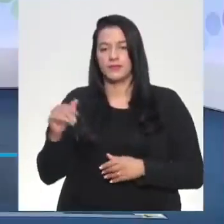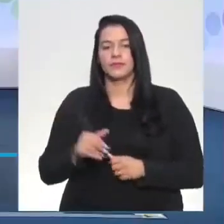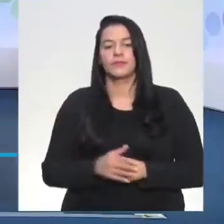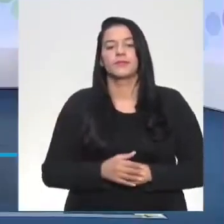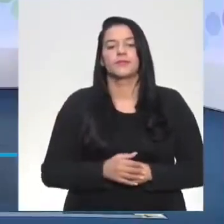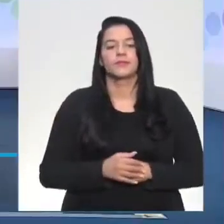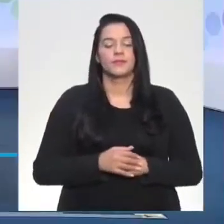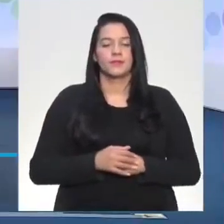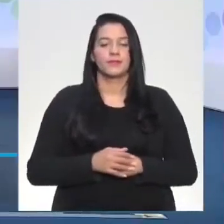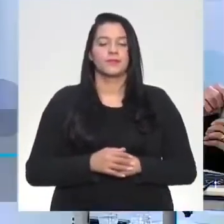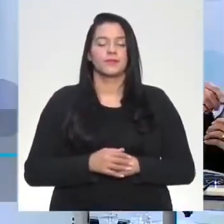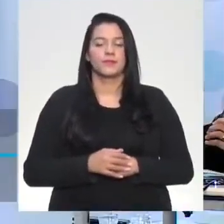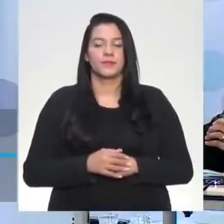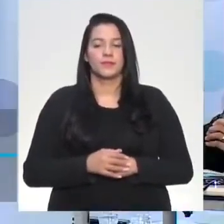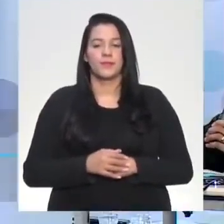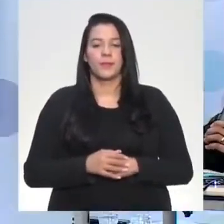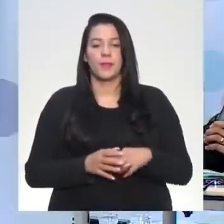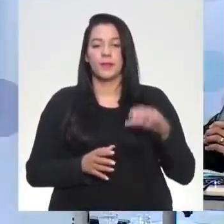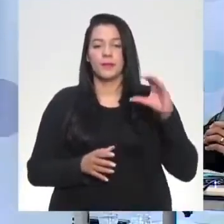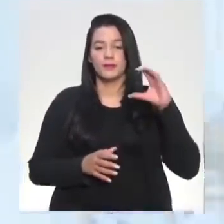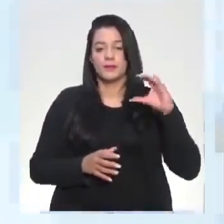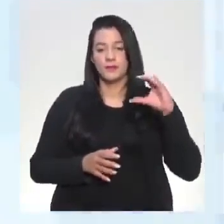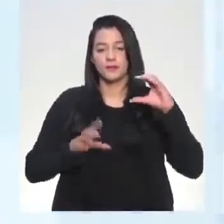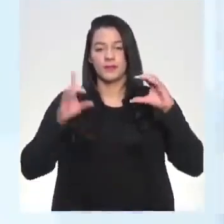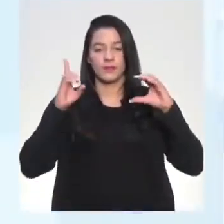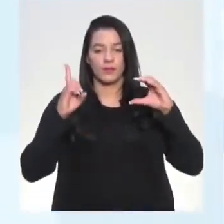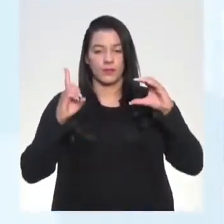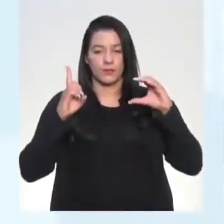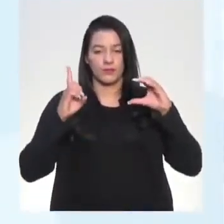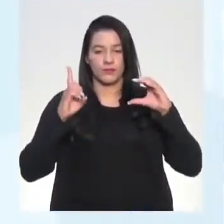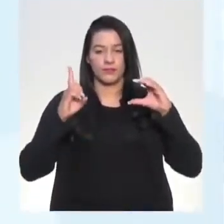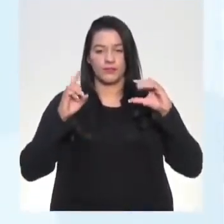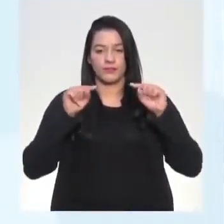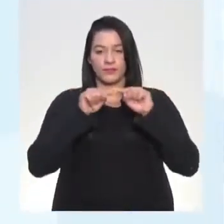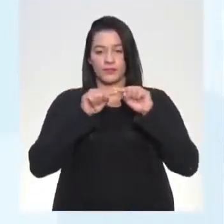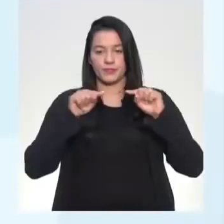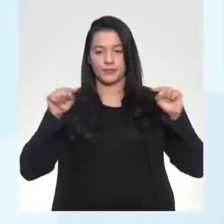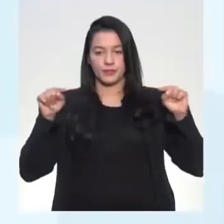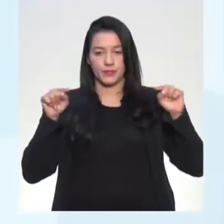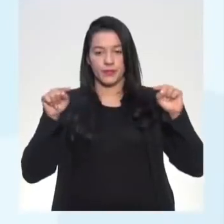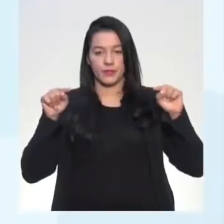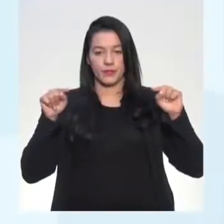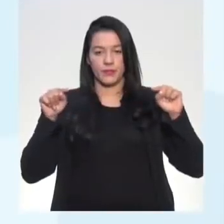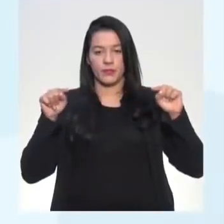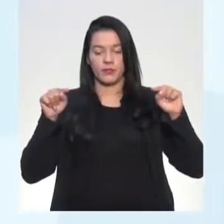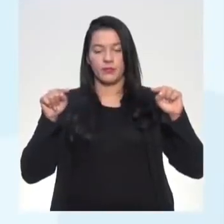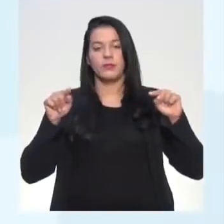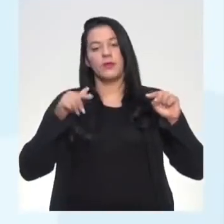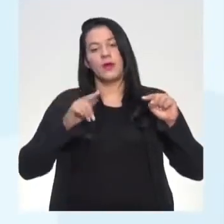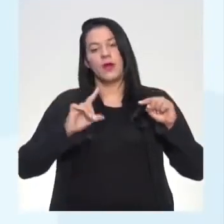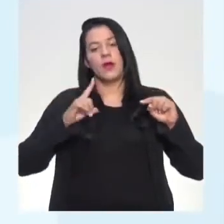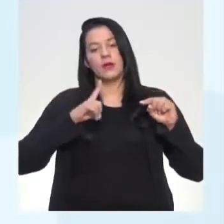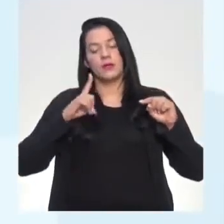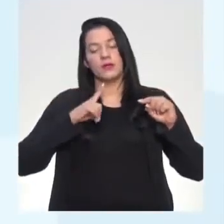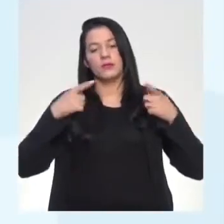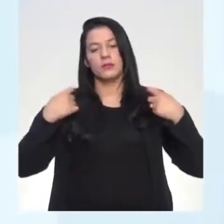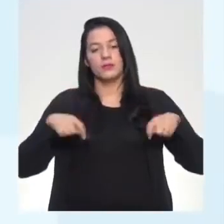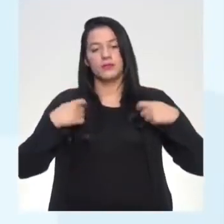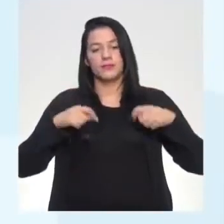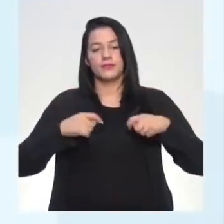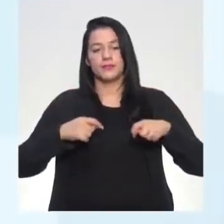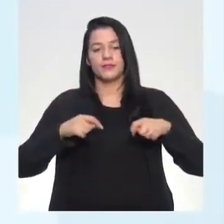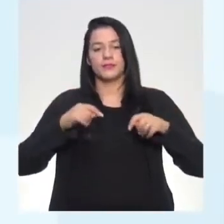olha só, veja bem, ó, nós temos aí o CD, ó, veja aí. Para fazer um segmento com um triplo do tamanho dele,